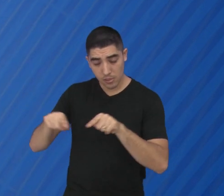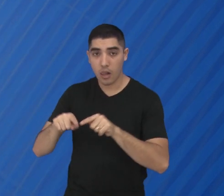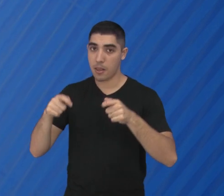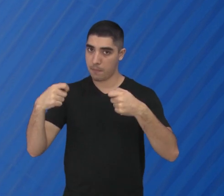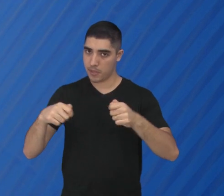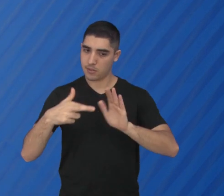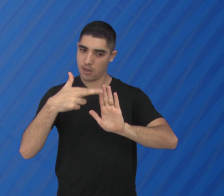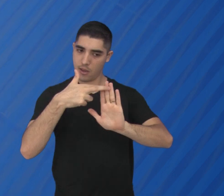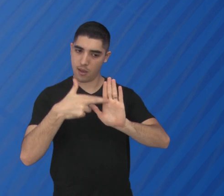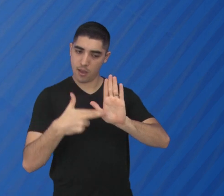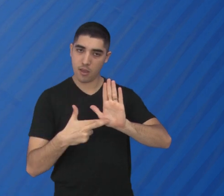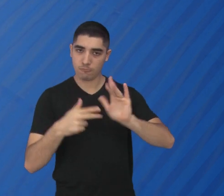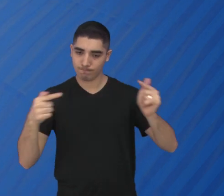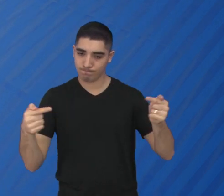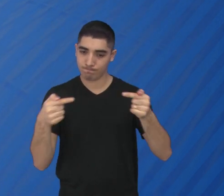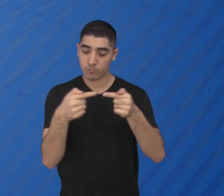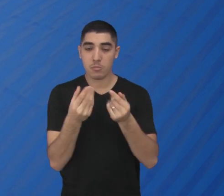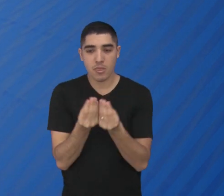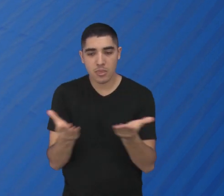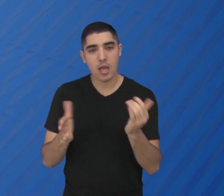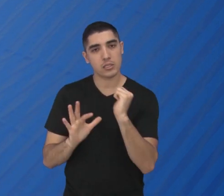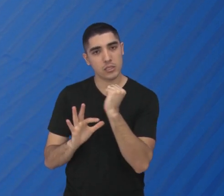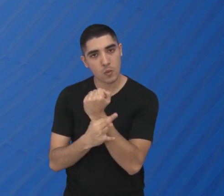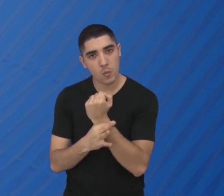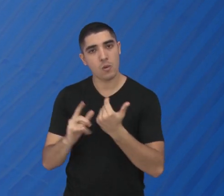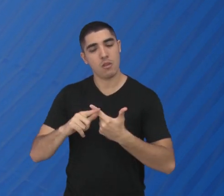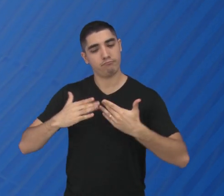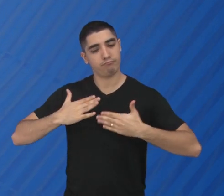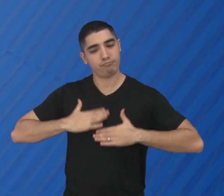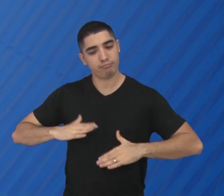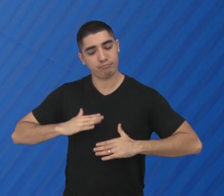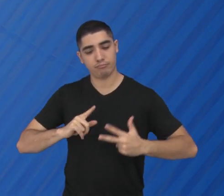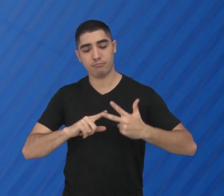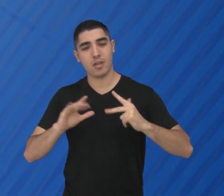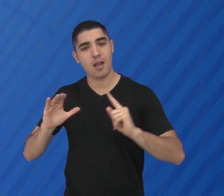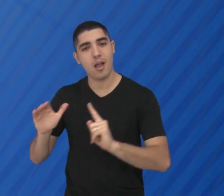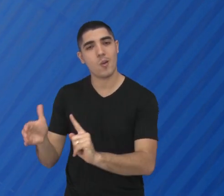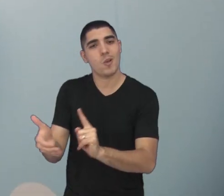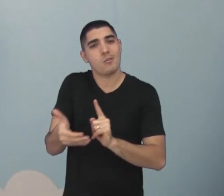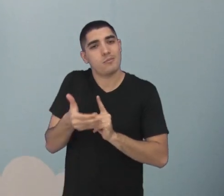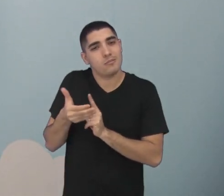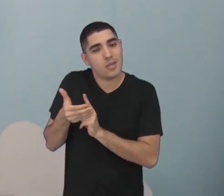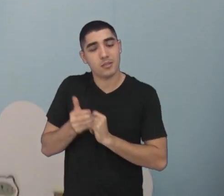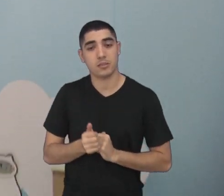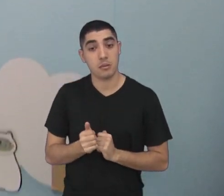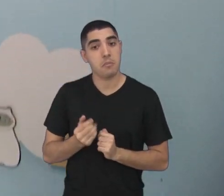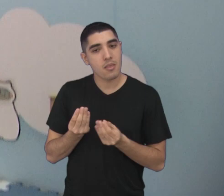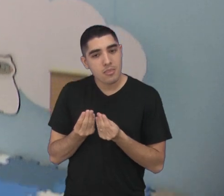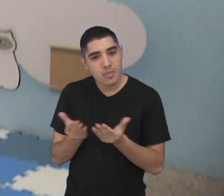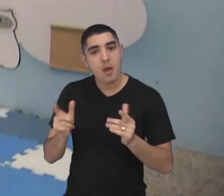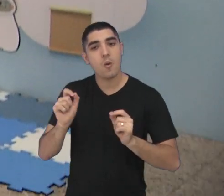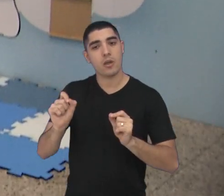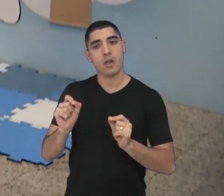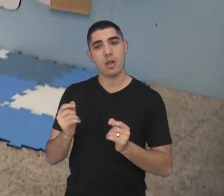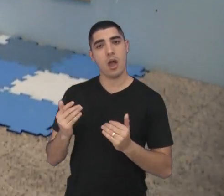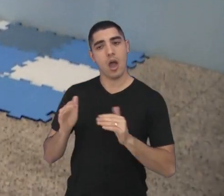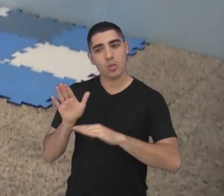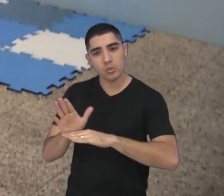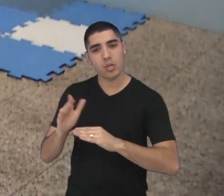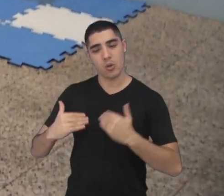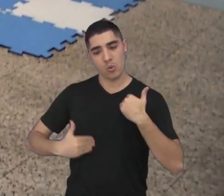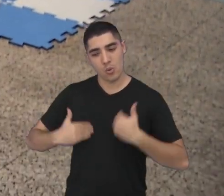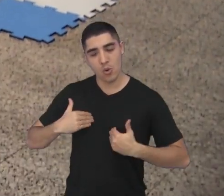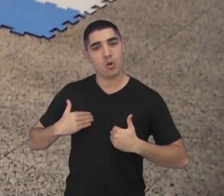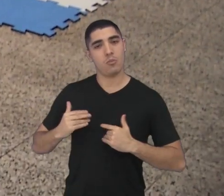atender protocolos para promover um ambiente seguro, tranquilo e acolhedor, oferecendo suporte para a